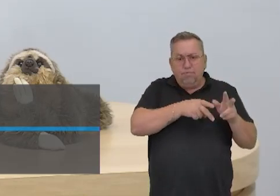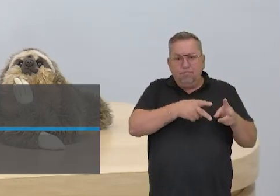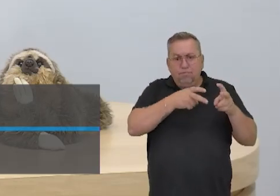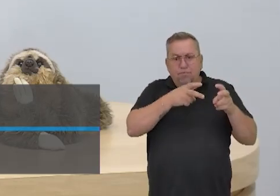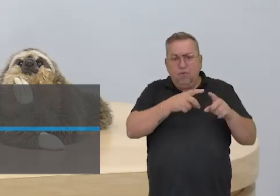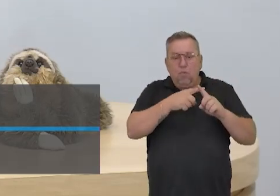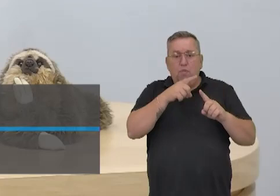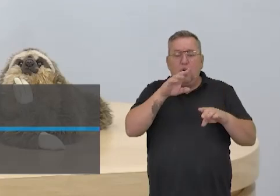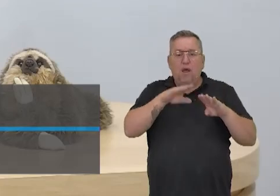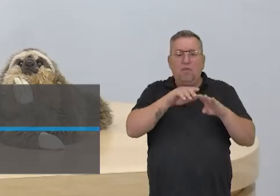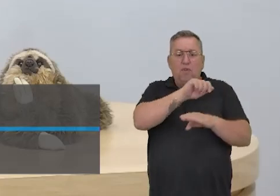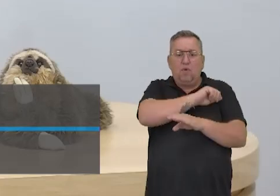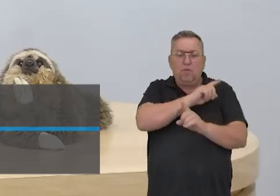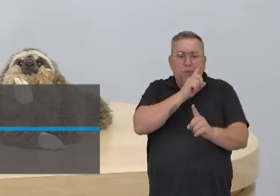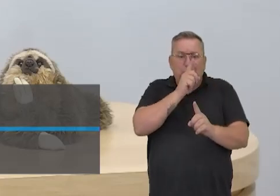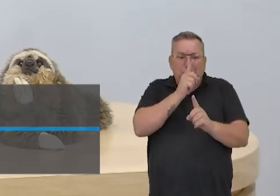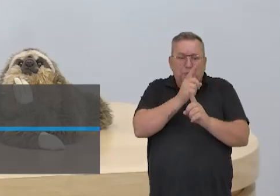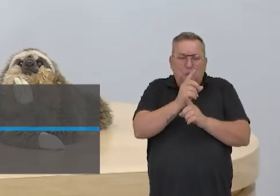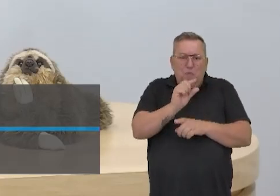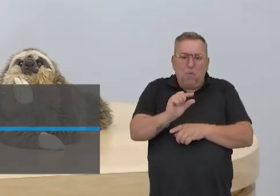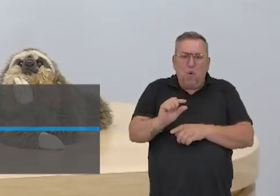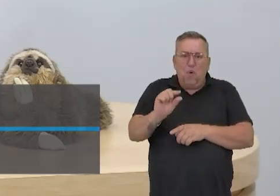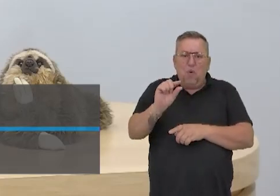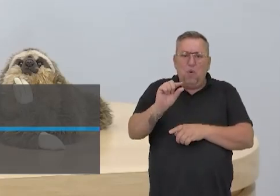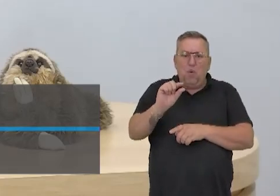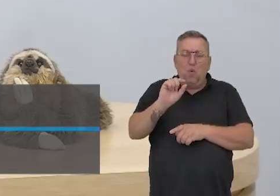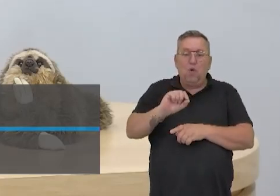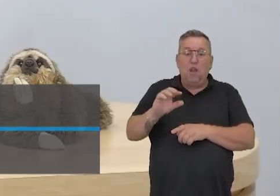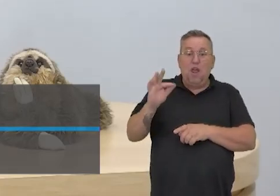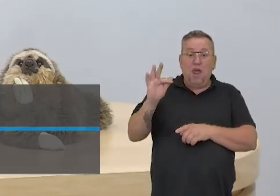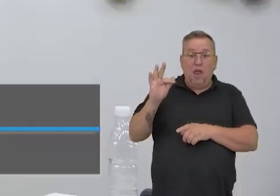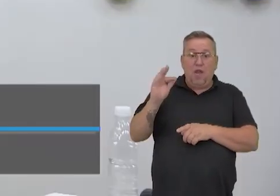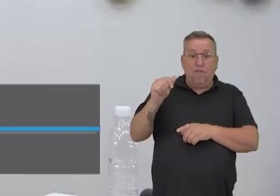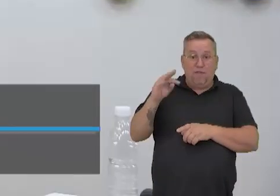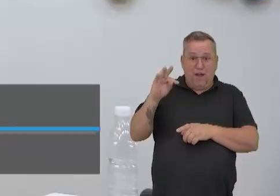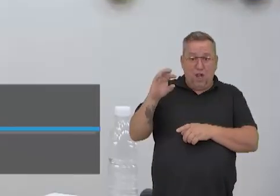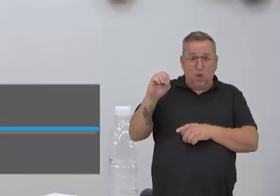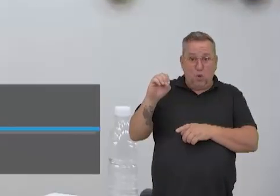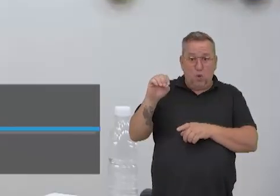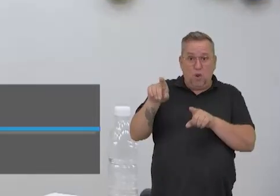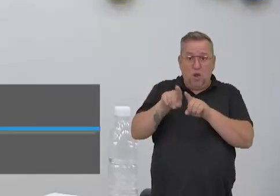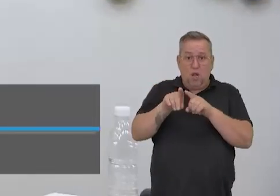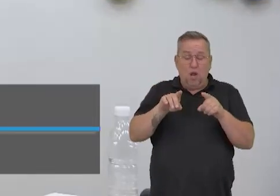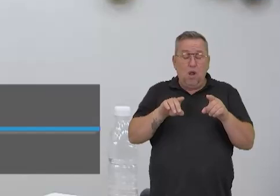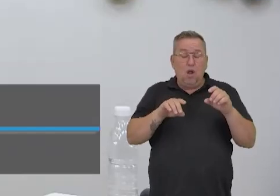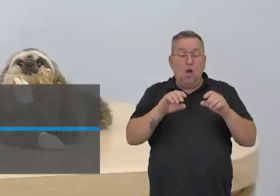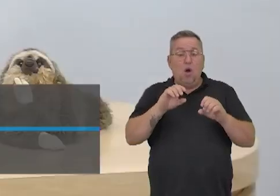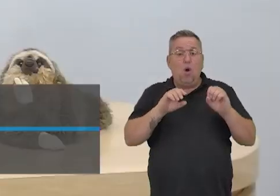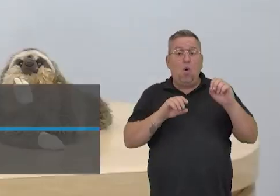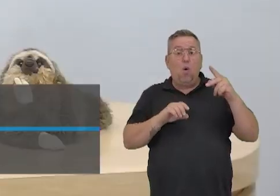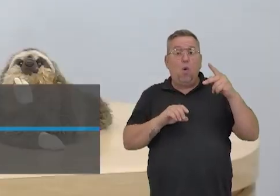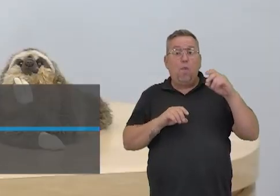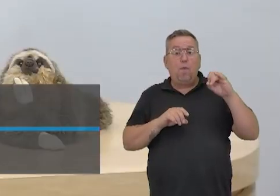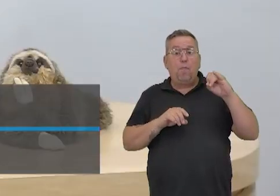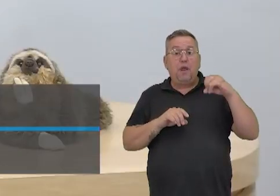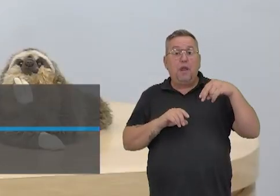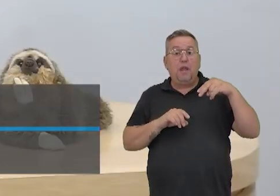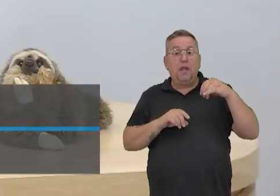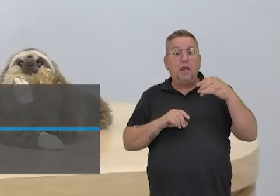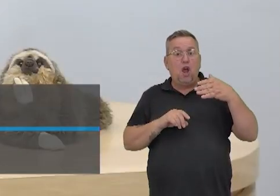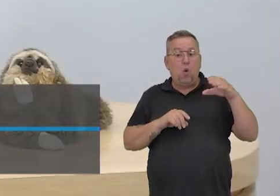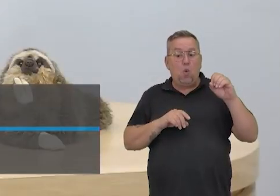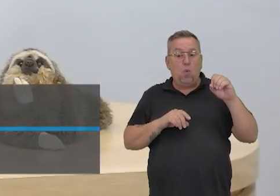muito pouco o que é fato e opinião, a diferença entre os dois, por conta até dessa